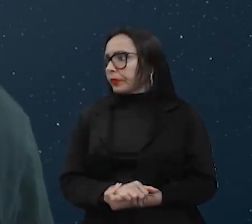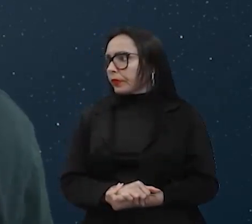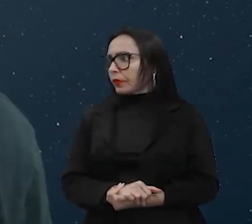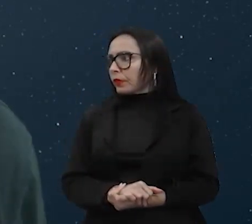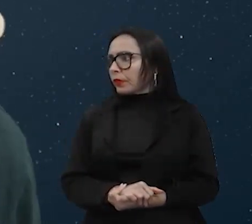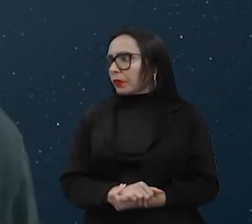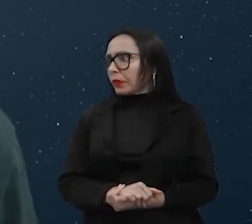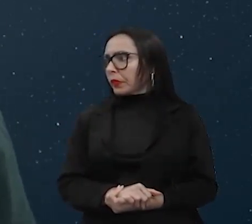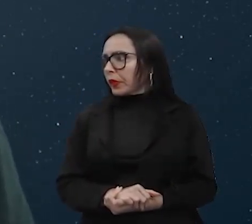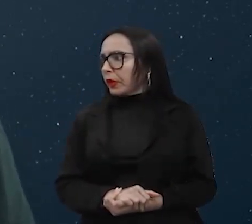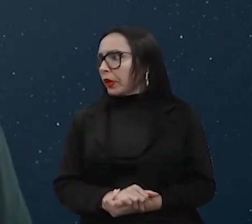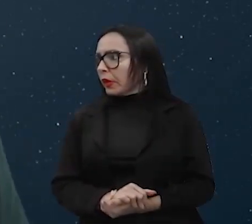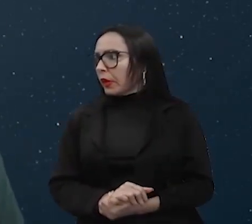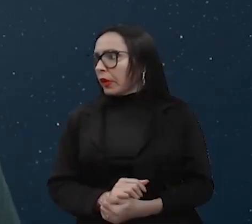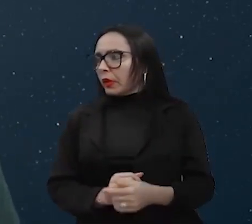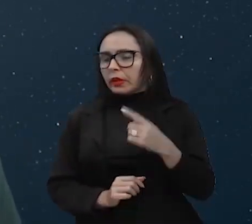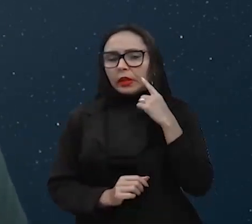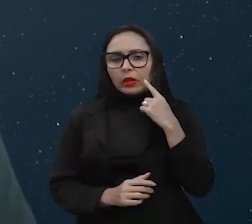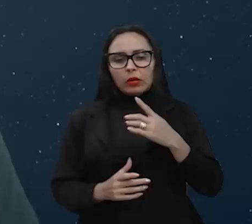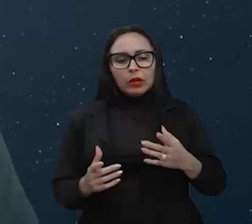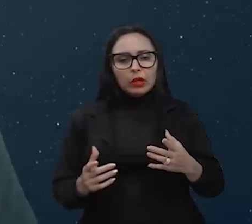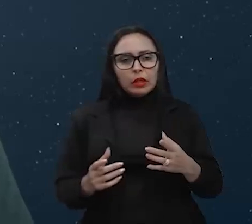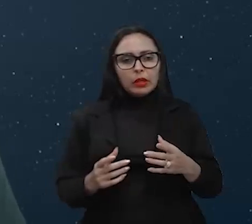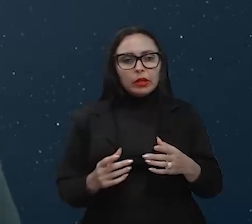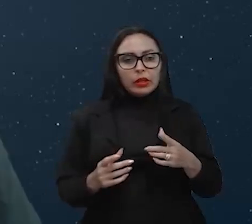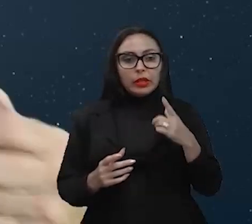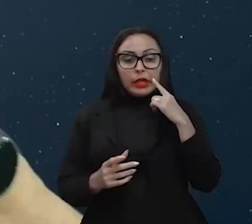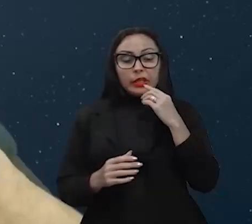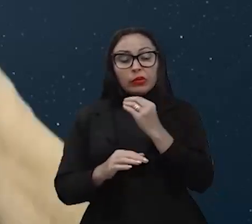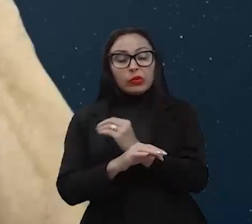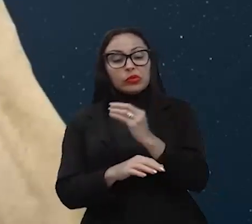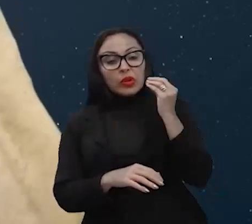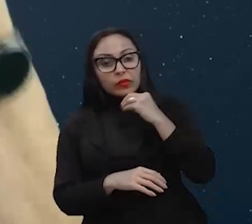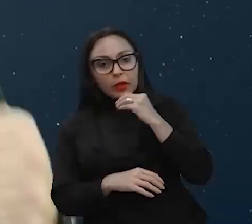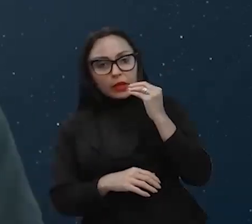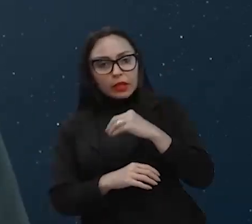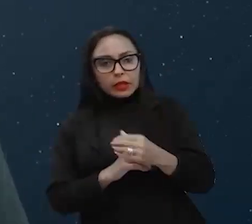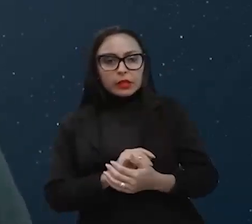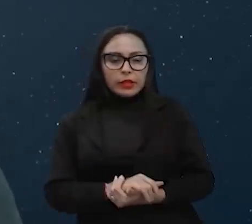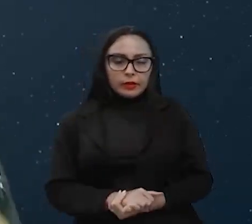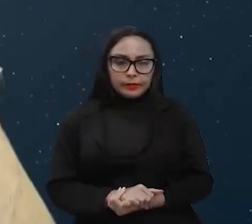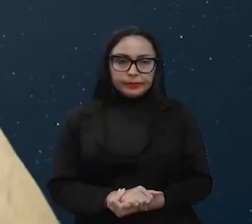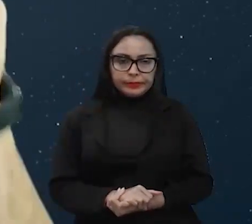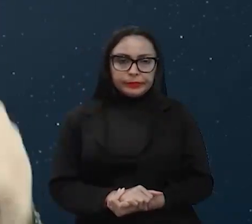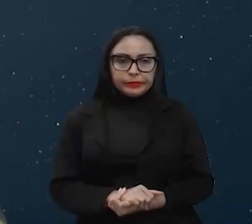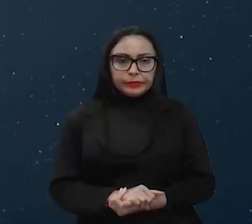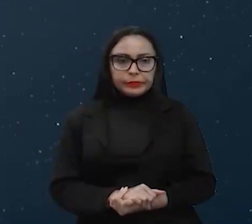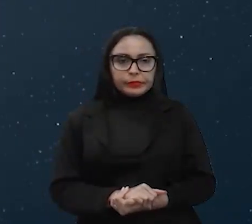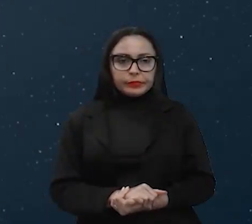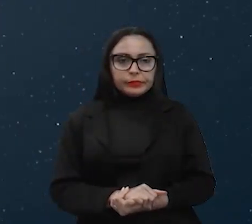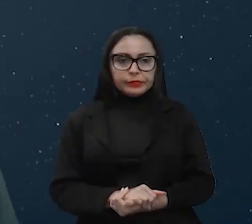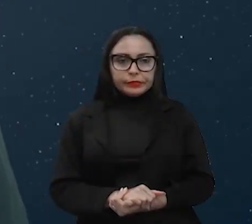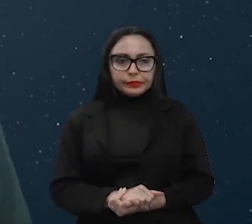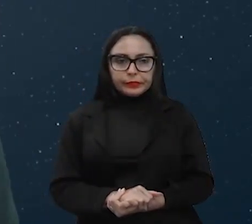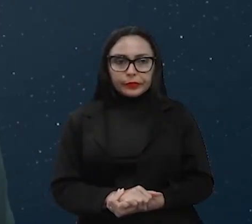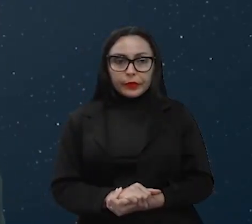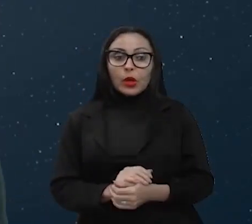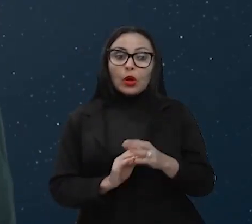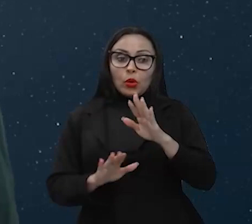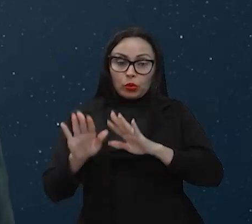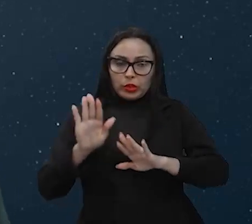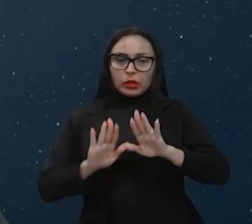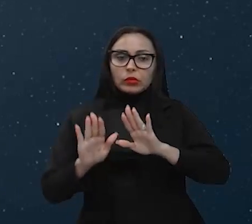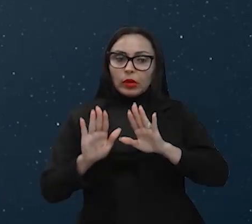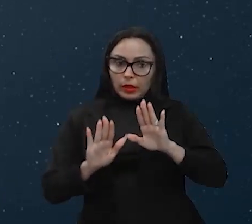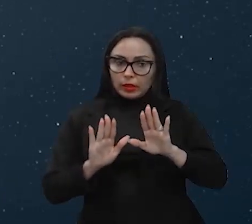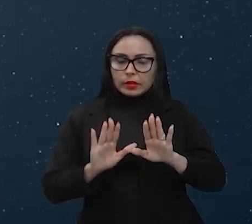vai ter o portador, não. Então, teu osso vai enfraquecer. Vai sofrer de uma descalcificação. Cuidado com essa relação. Não é só